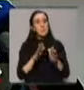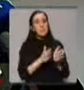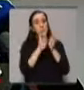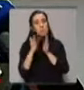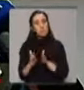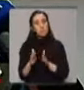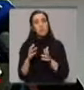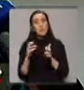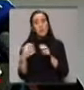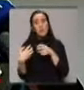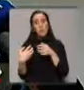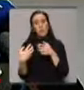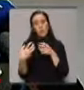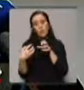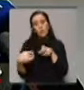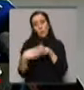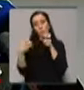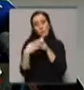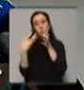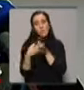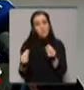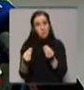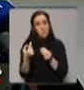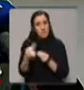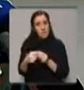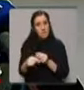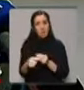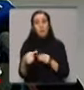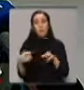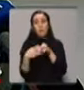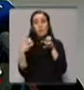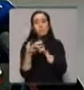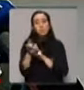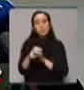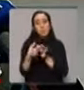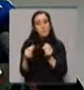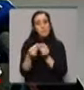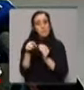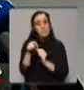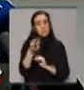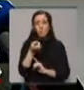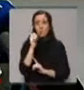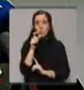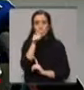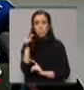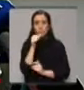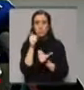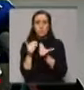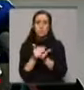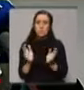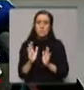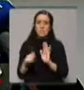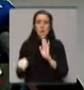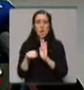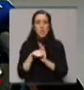maneiras de resolver os conflitos. E as maneiras de resolver os conflitos que surjam nunca são estas, por eliminar pessoas, por fazer ataques